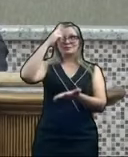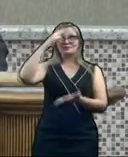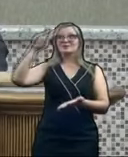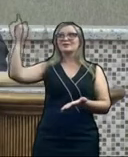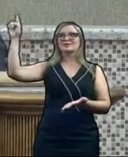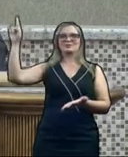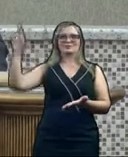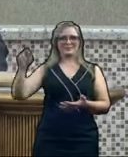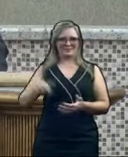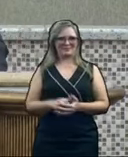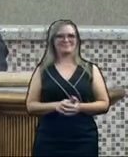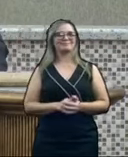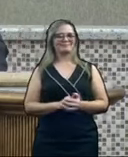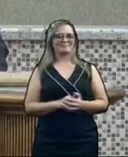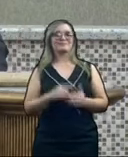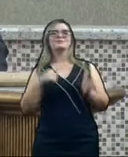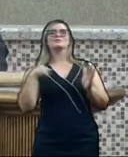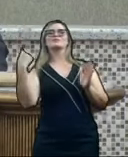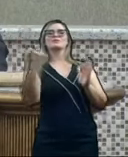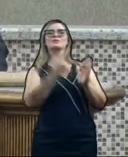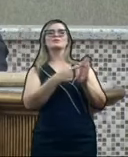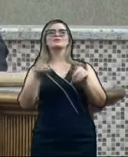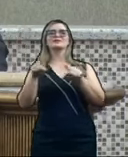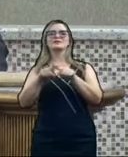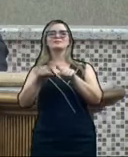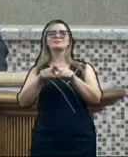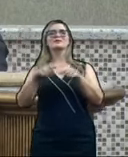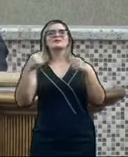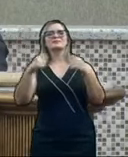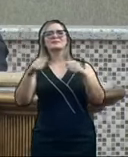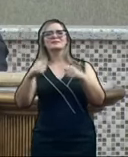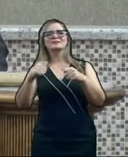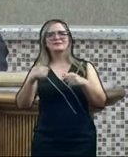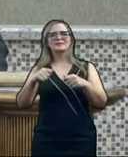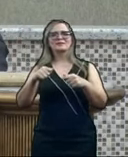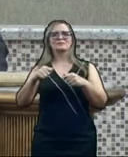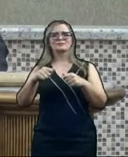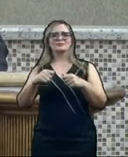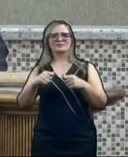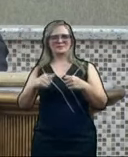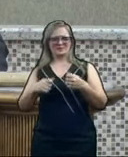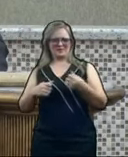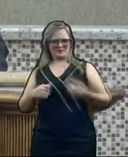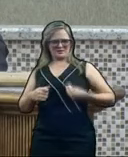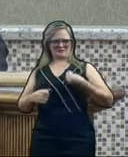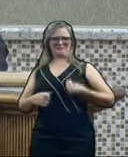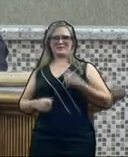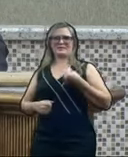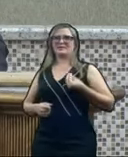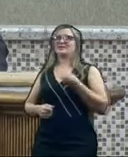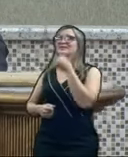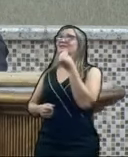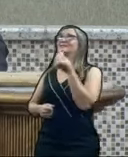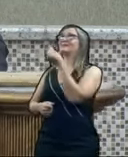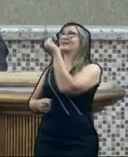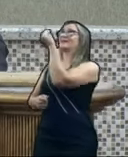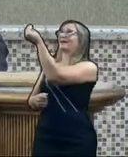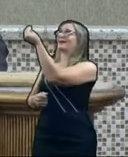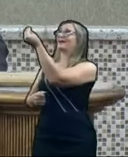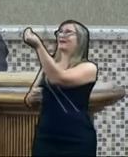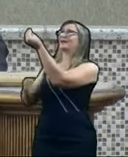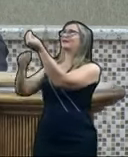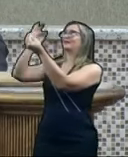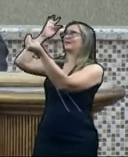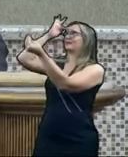Deus quer de nós Um Coração Quebrantado é um espírito contrito diante dele na dependência plena